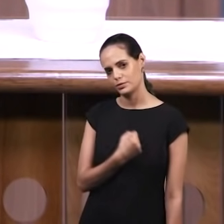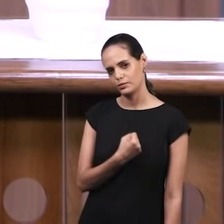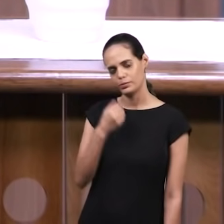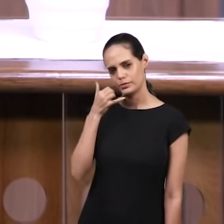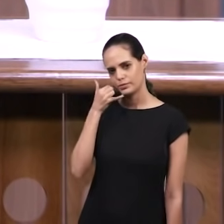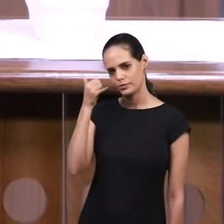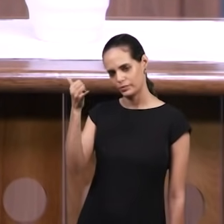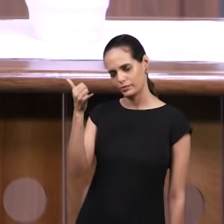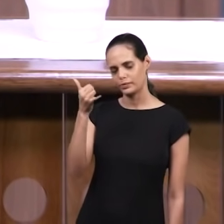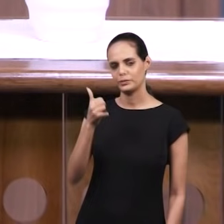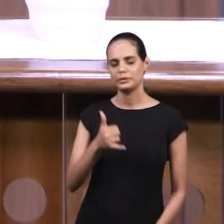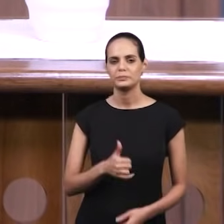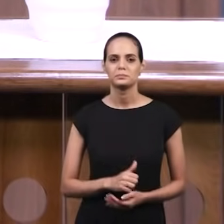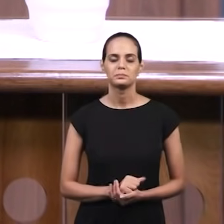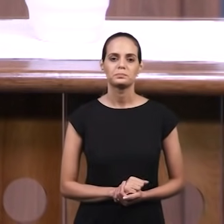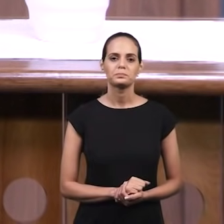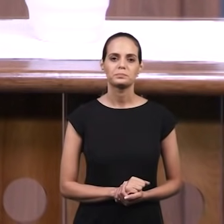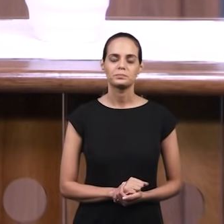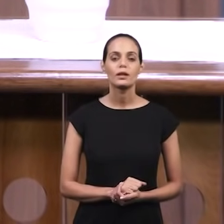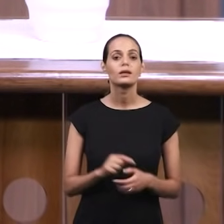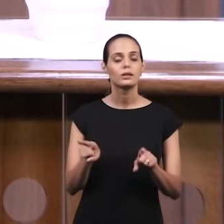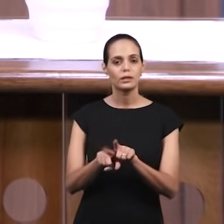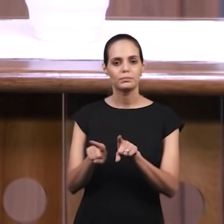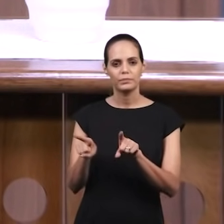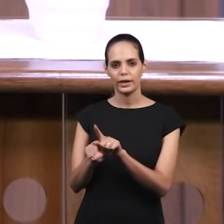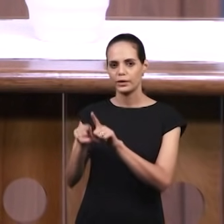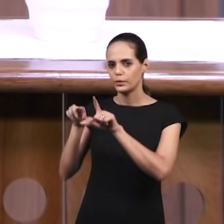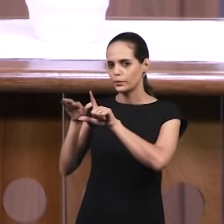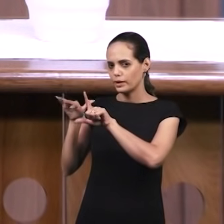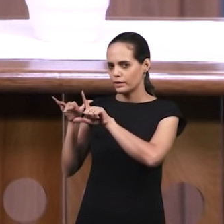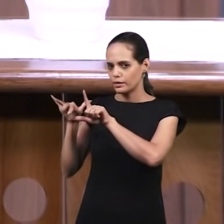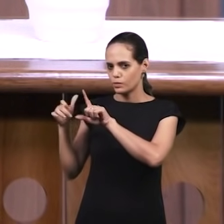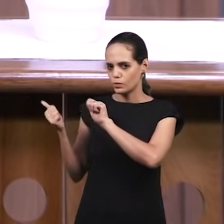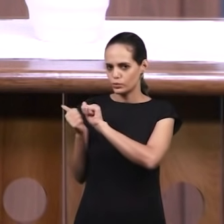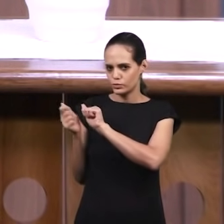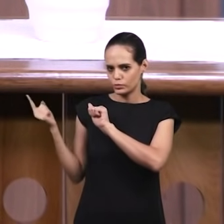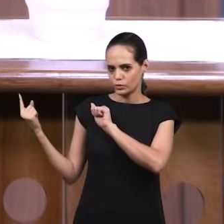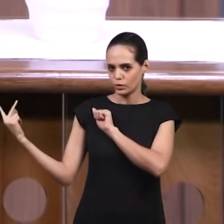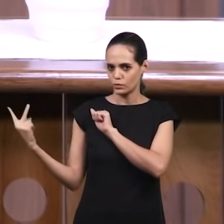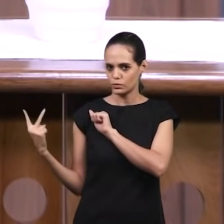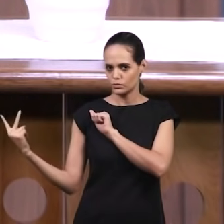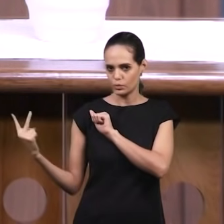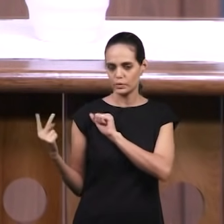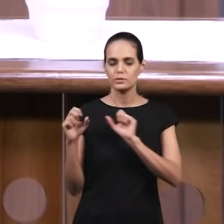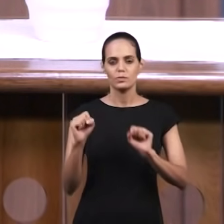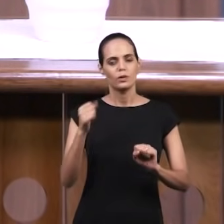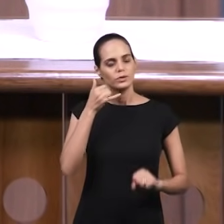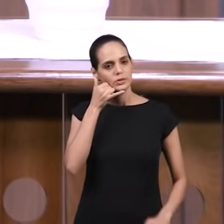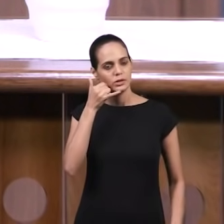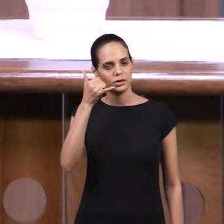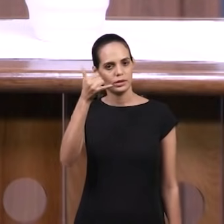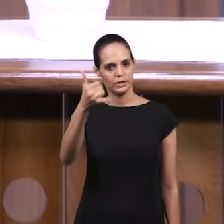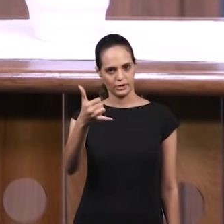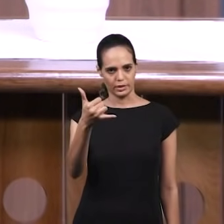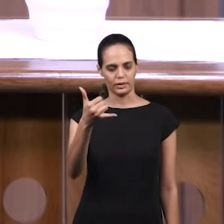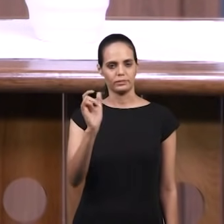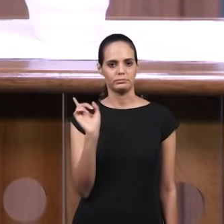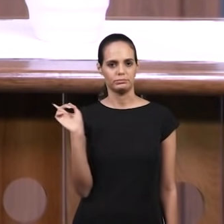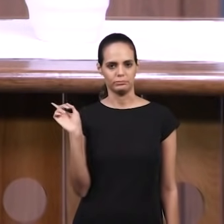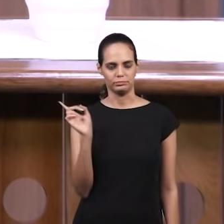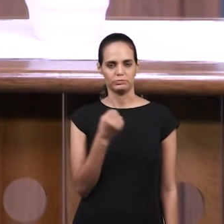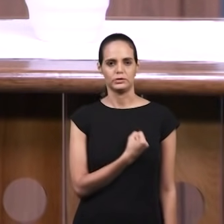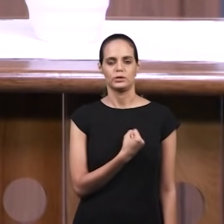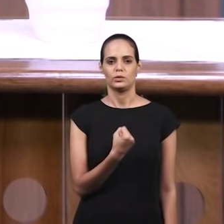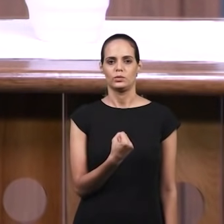0800-707-3076. Este número que está aparecendo na tela e um QR Code ao lado, é um número para o qual você pode ligar. Eu quero alertar o seguinte, este